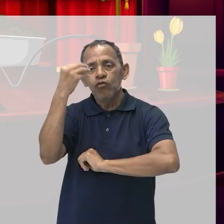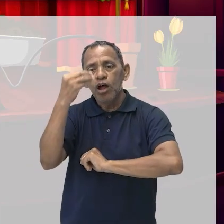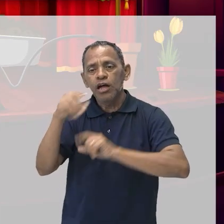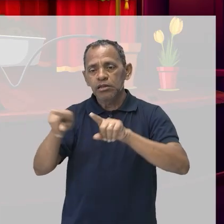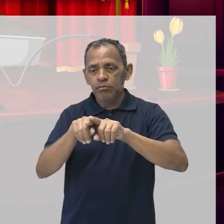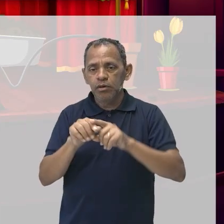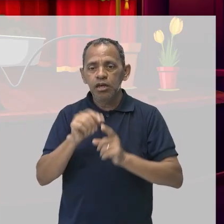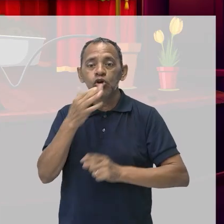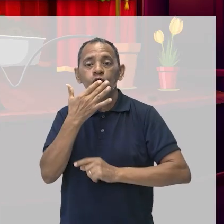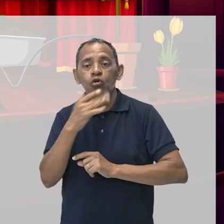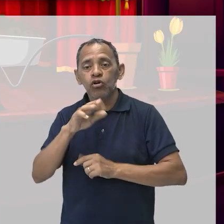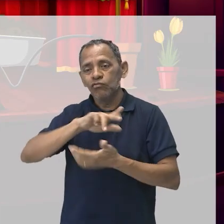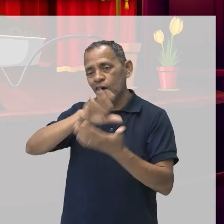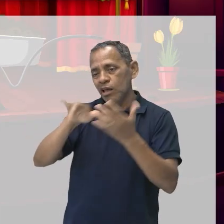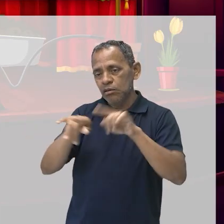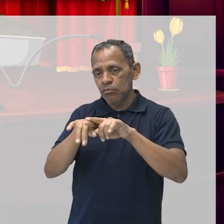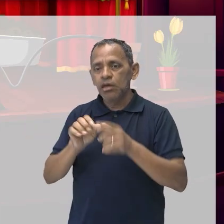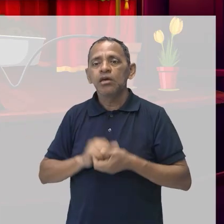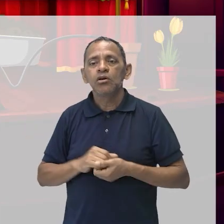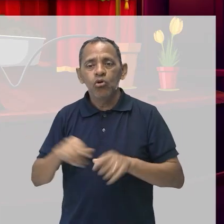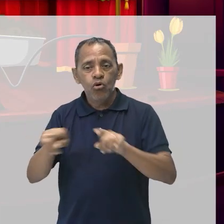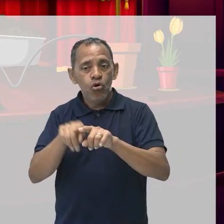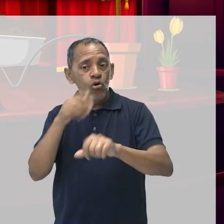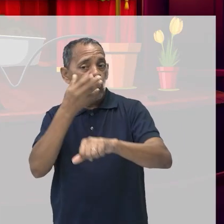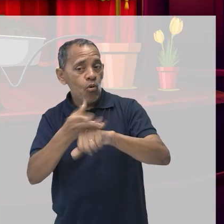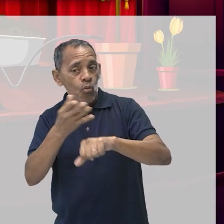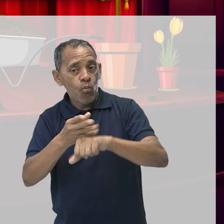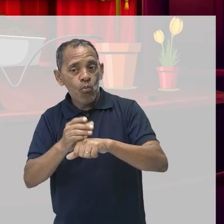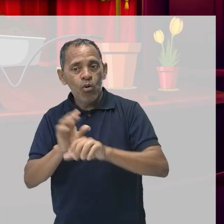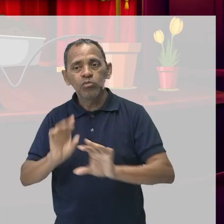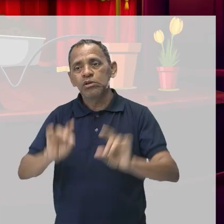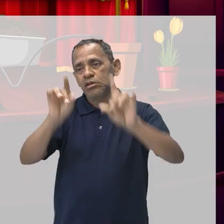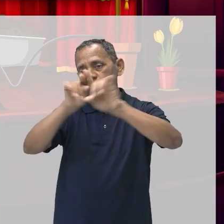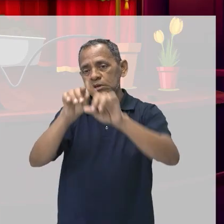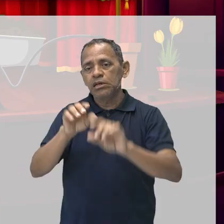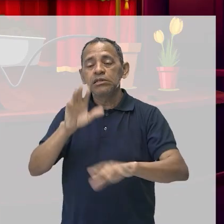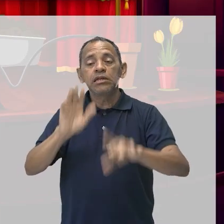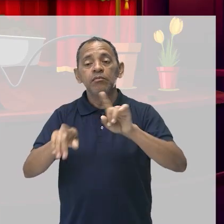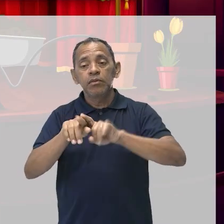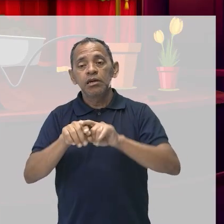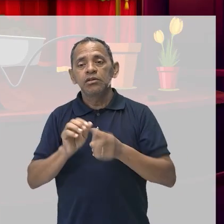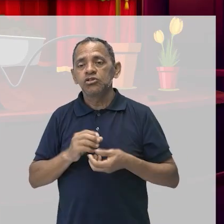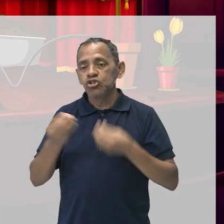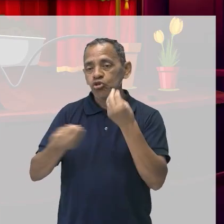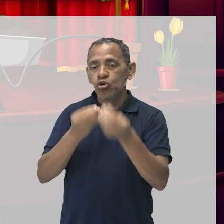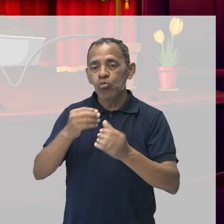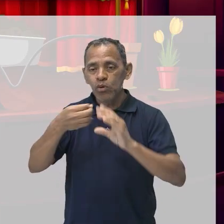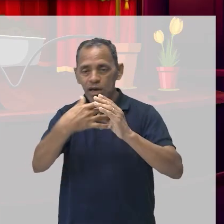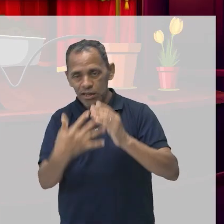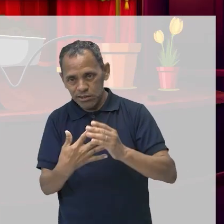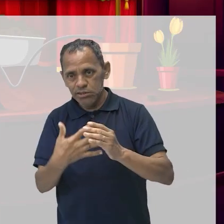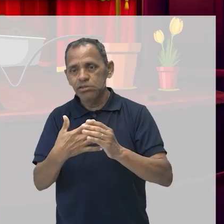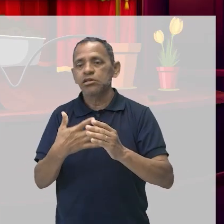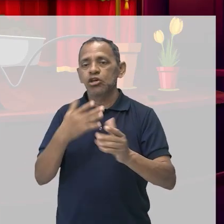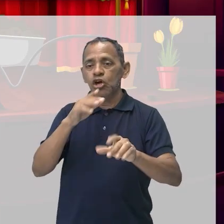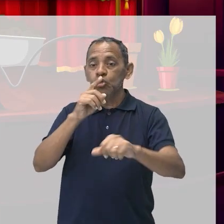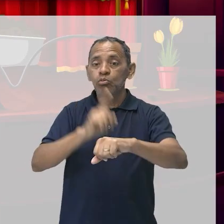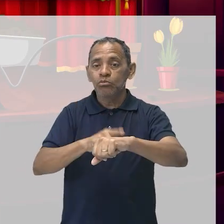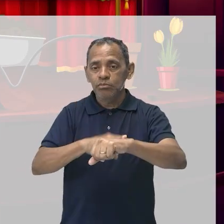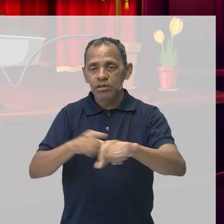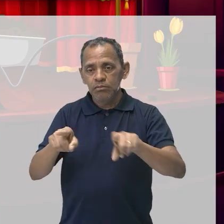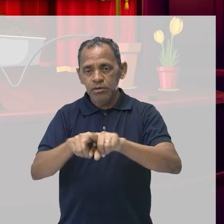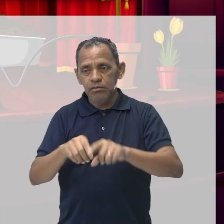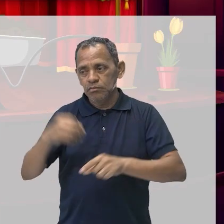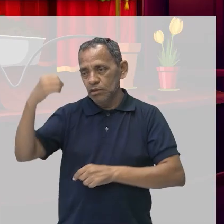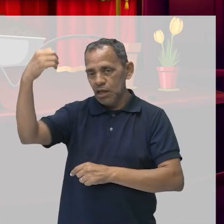colorida ou com efeitos especiais, dependendo do clima que se deseja criar, certo? Então, a iluminação vai